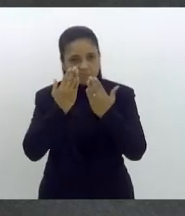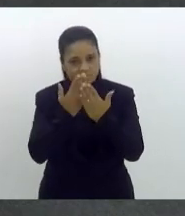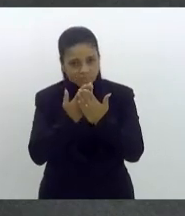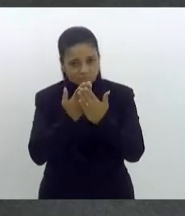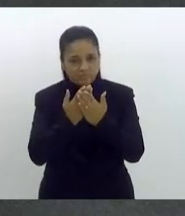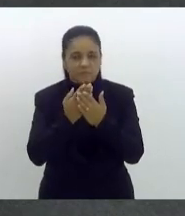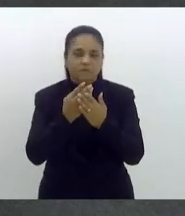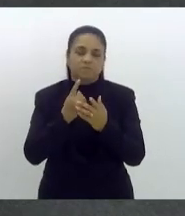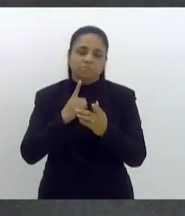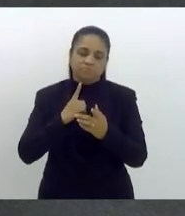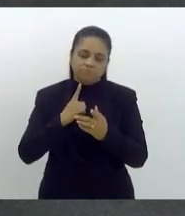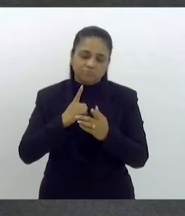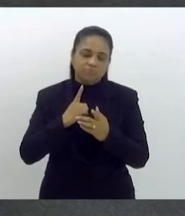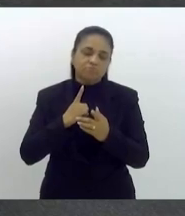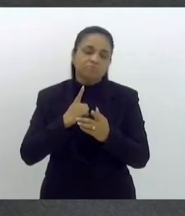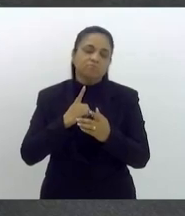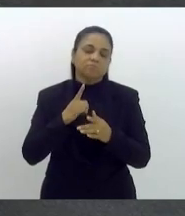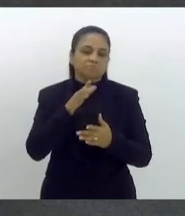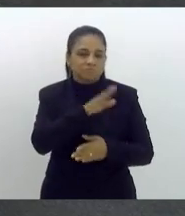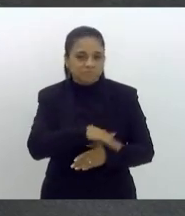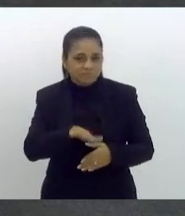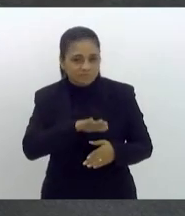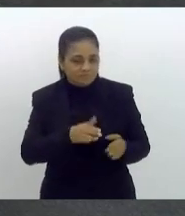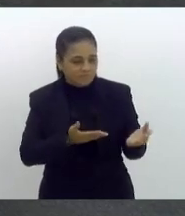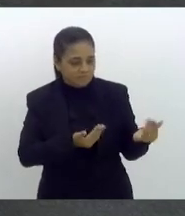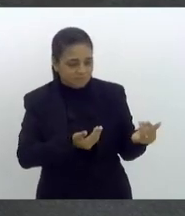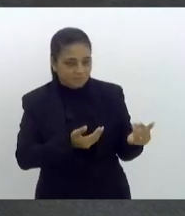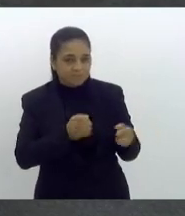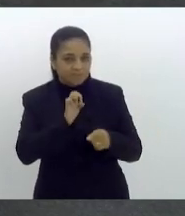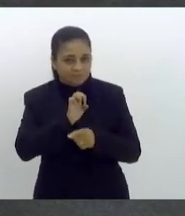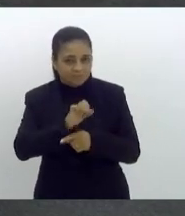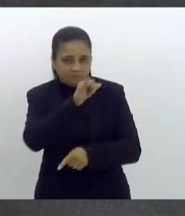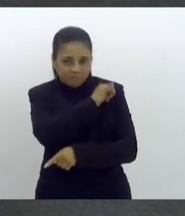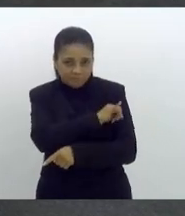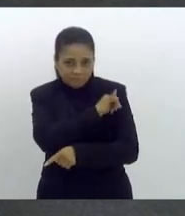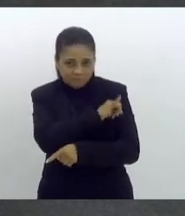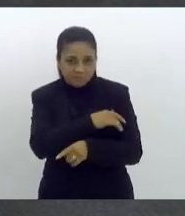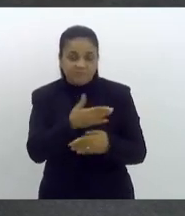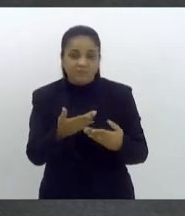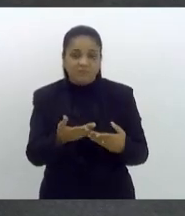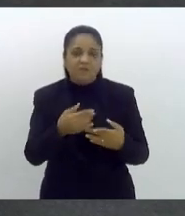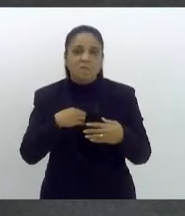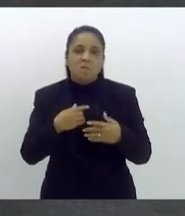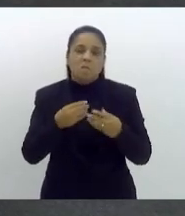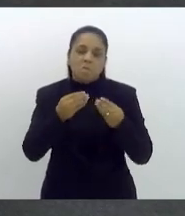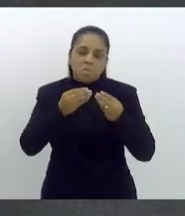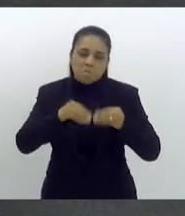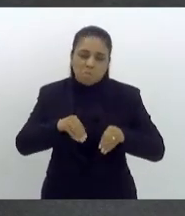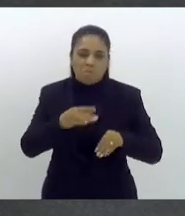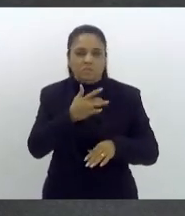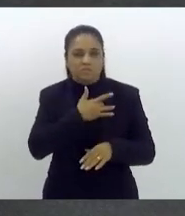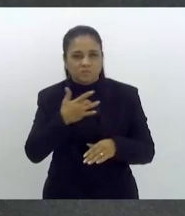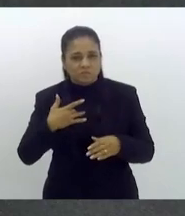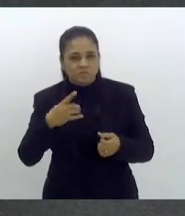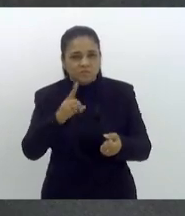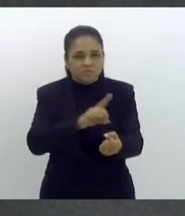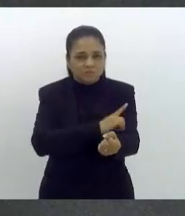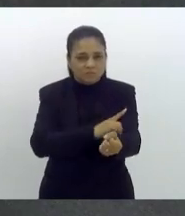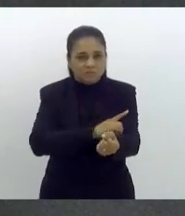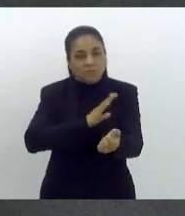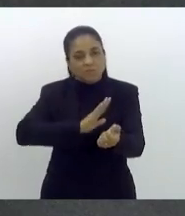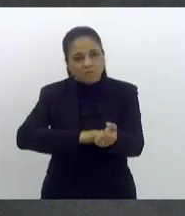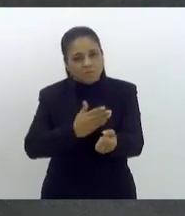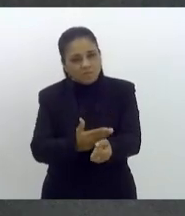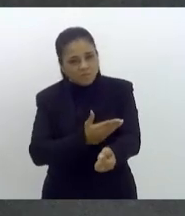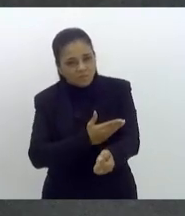na alimentação das Crianças adolescentes no nosso estado contribuindo para péssima saúde a questão de obesidade diabetes dentre outras